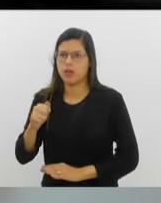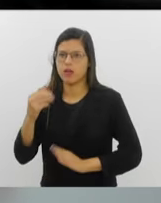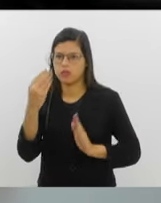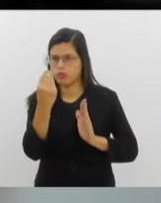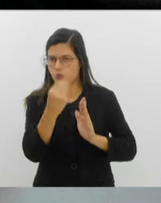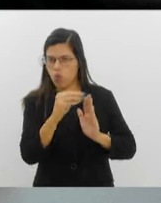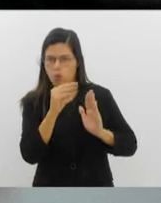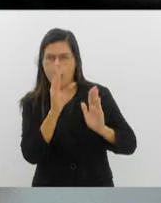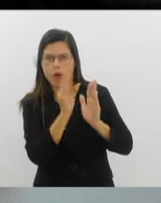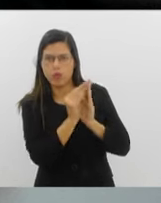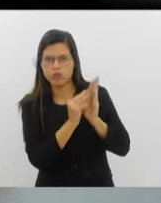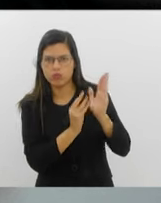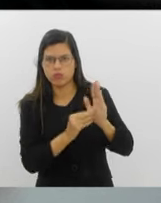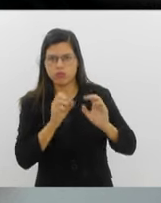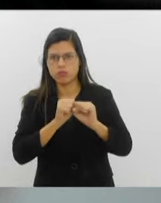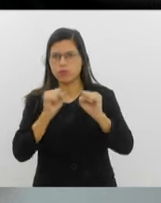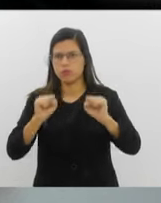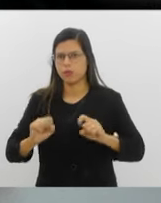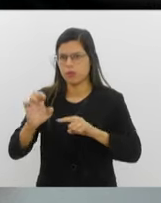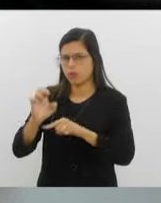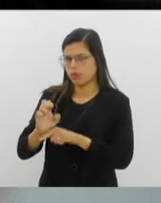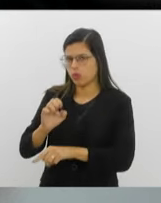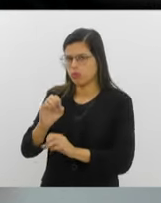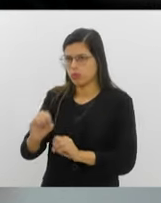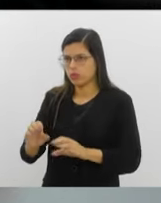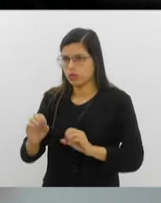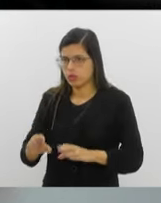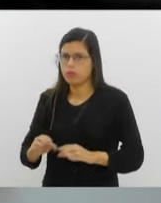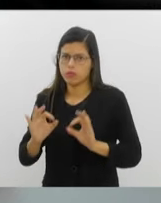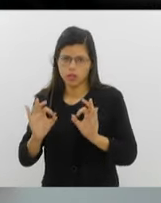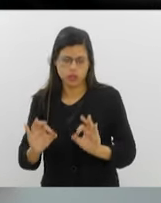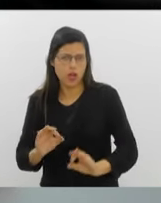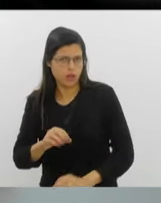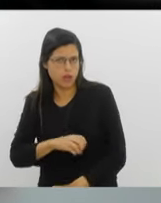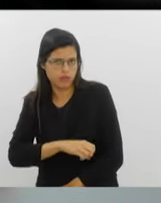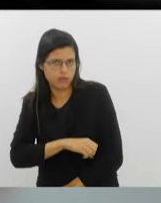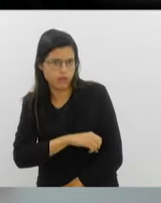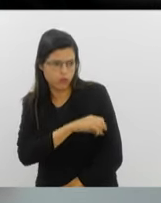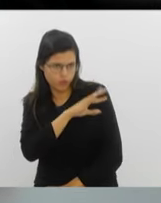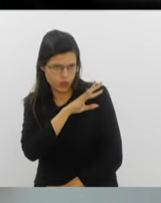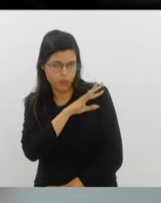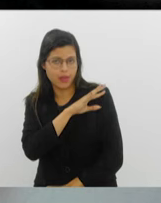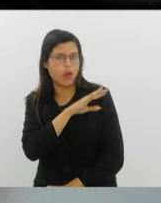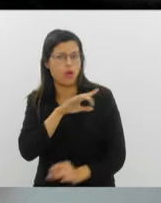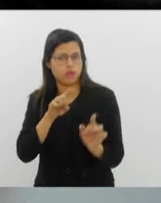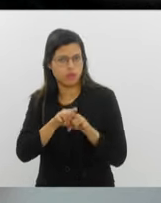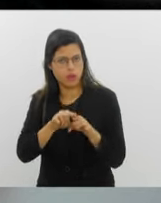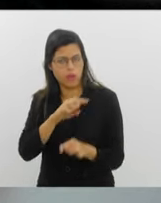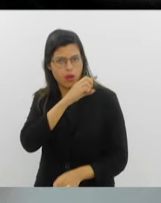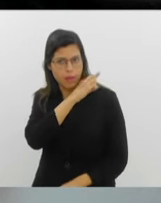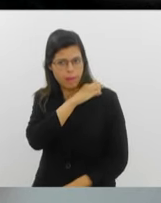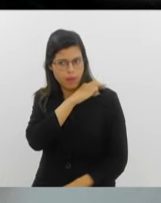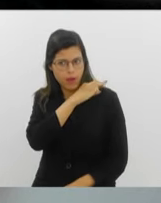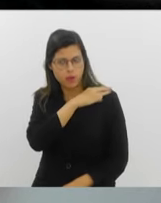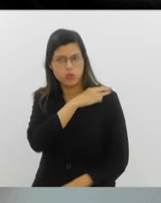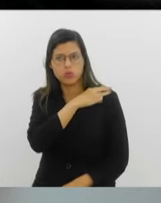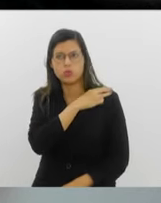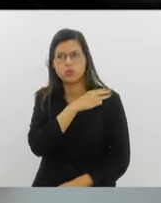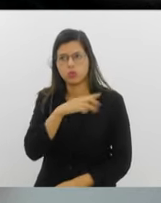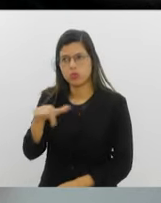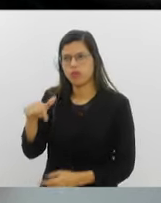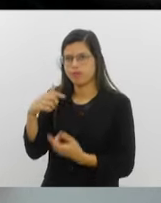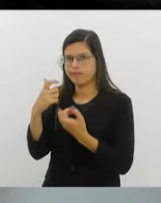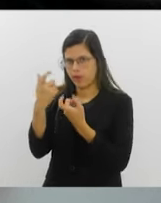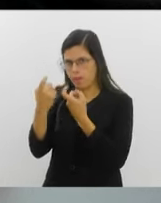ensino, ela está correta, que ela pega ensino fundamental e médio. Né? É nesse sentido que ela não interfere, aí, dialogando com a preocupação do deputado